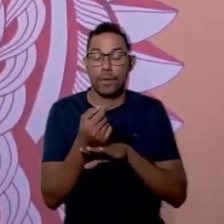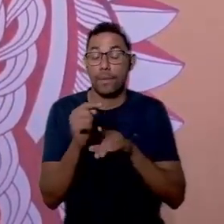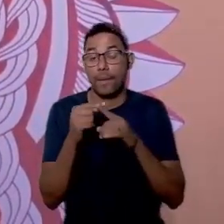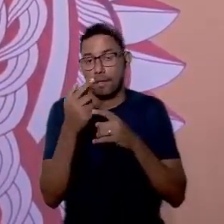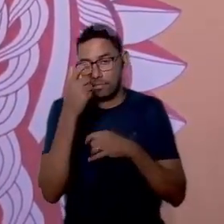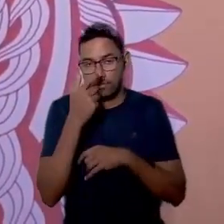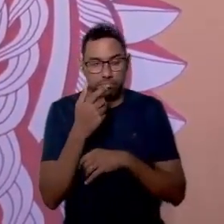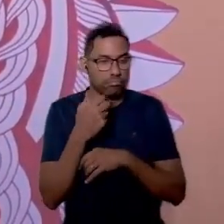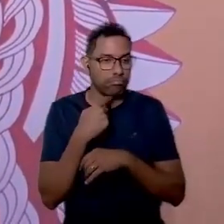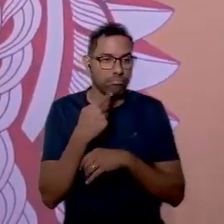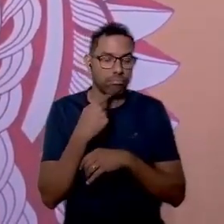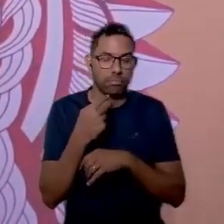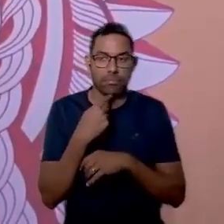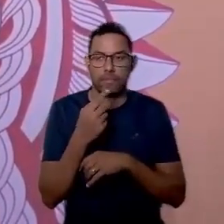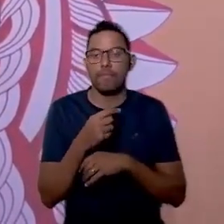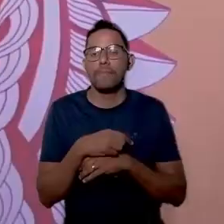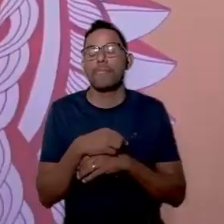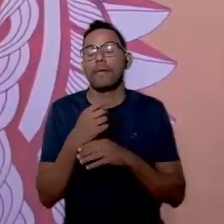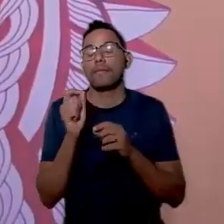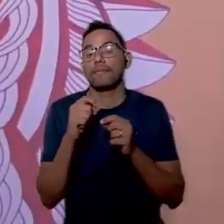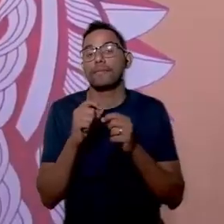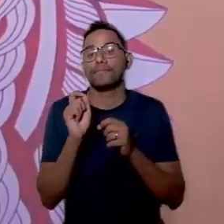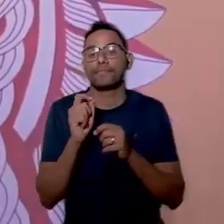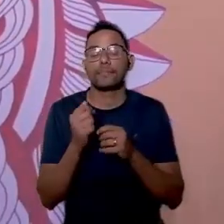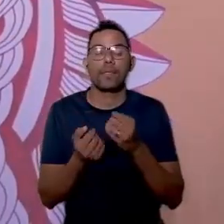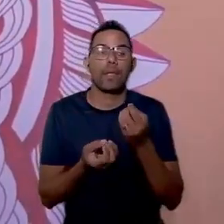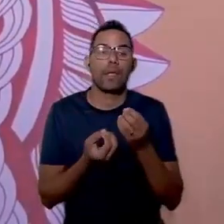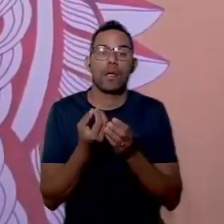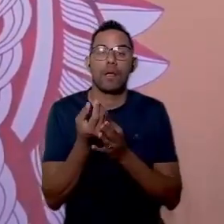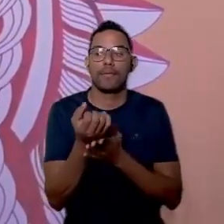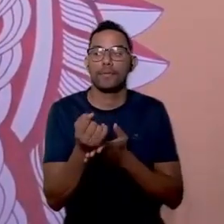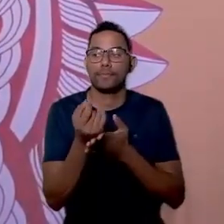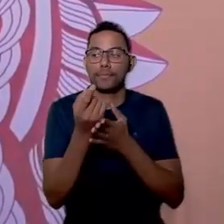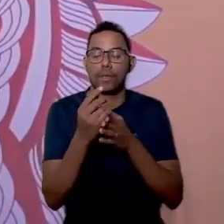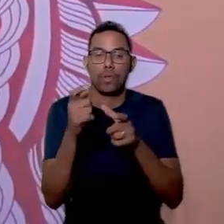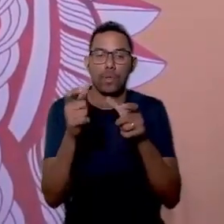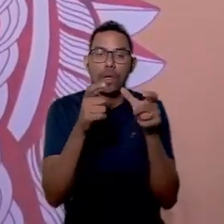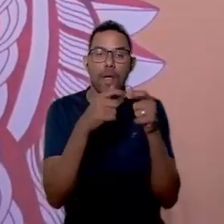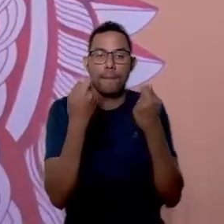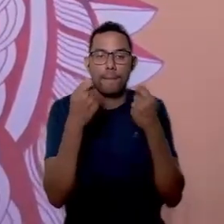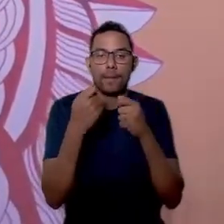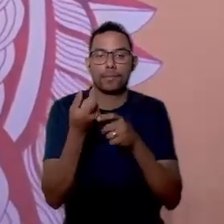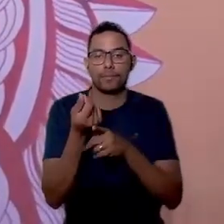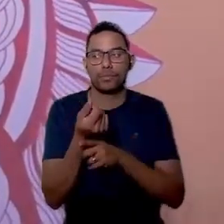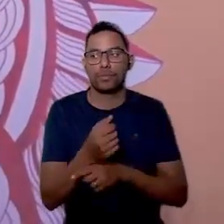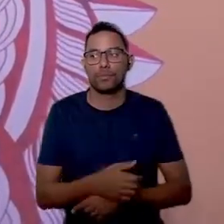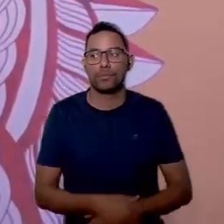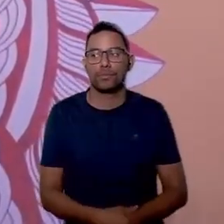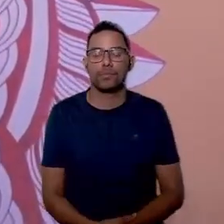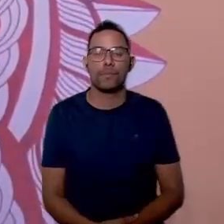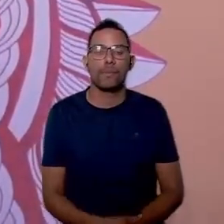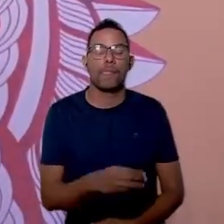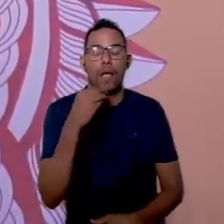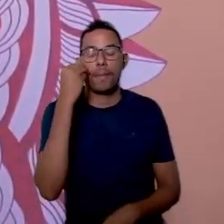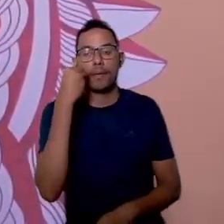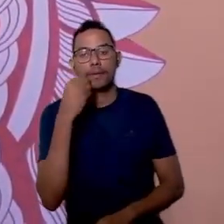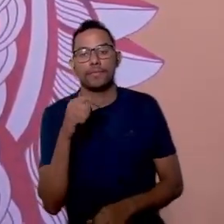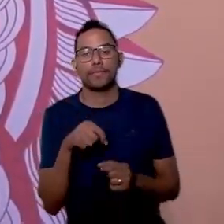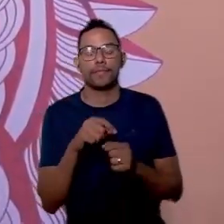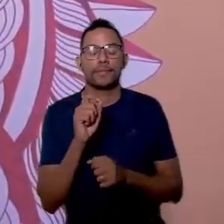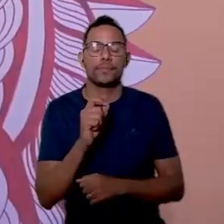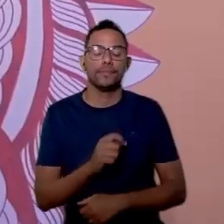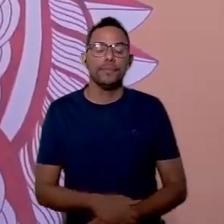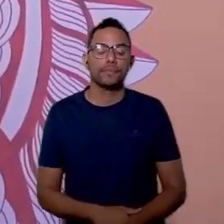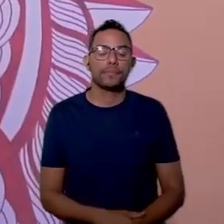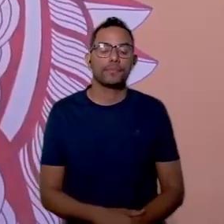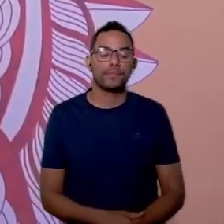O que a gente faz é uma indução do investimento naquelas localidades que precisam desse investimento. E a primeira experiência que nós fizemos,